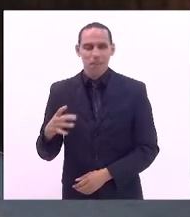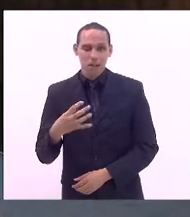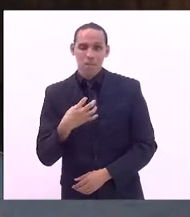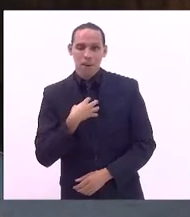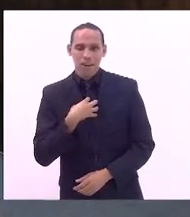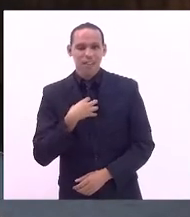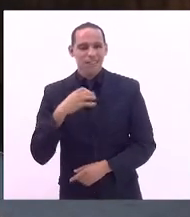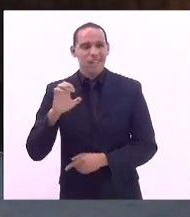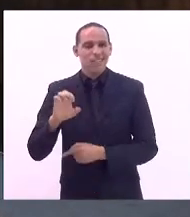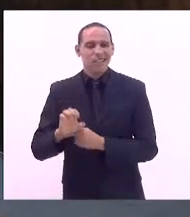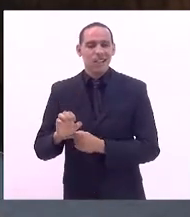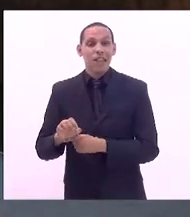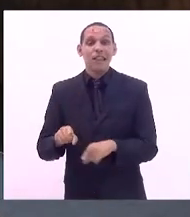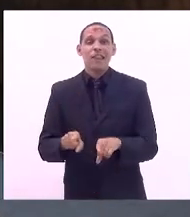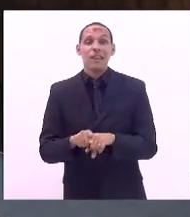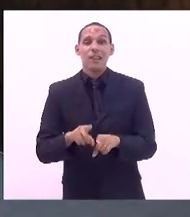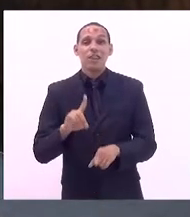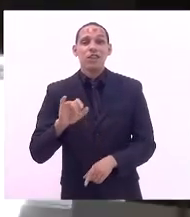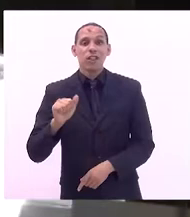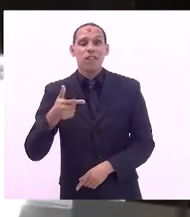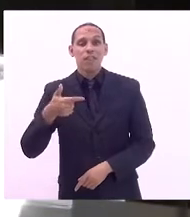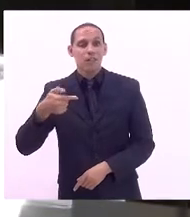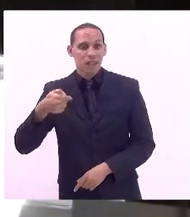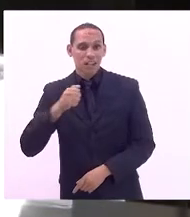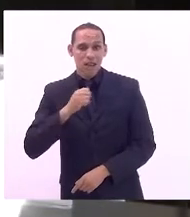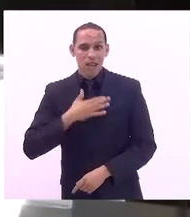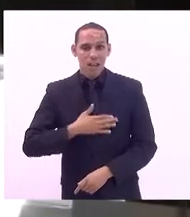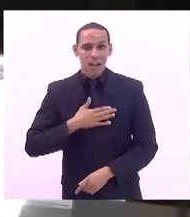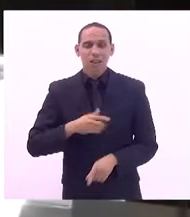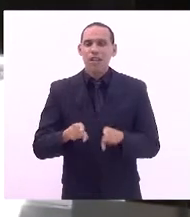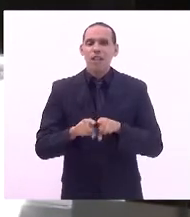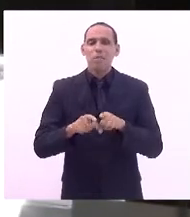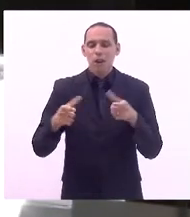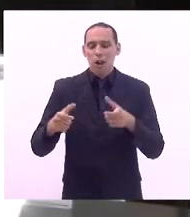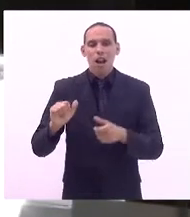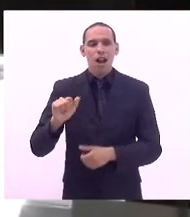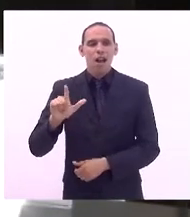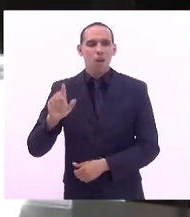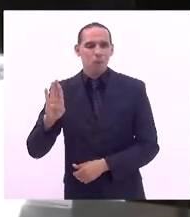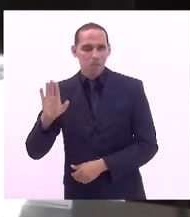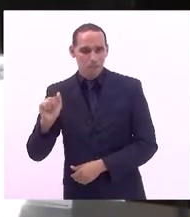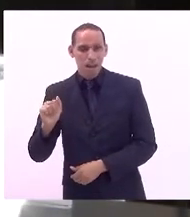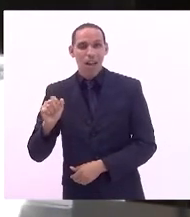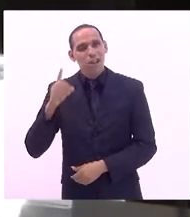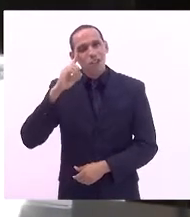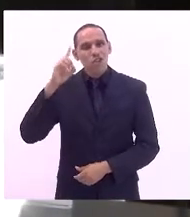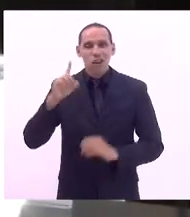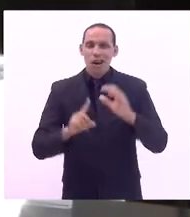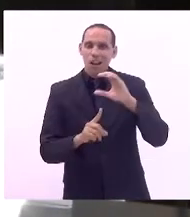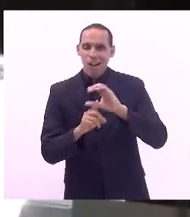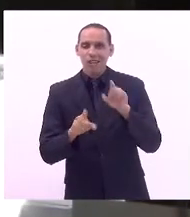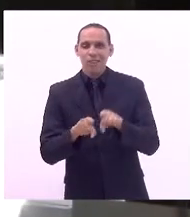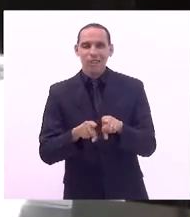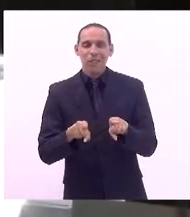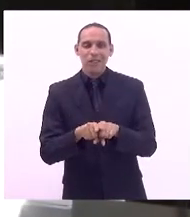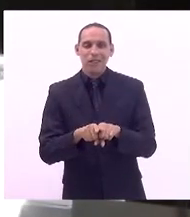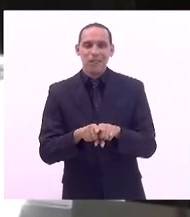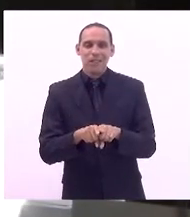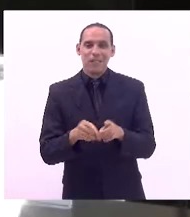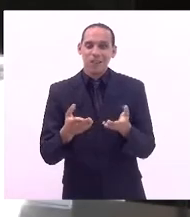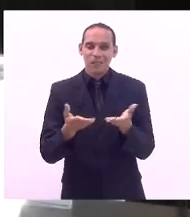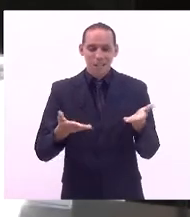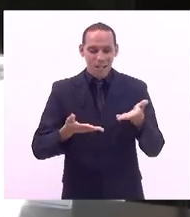e dia 27 agosto aí não está bem da Alba o dia do Capelão eu já estou